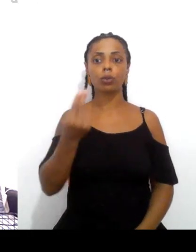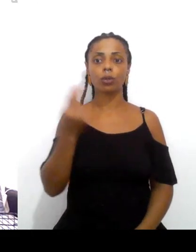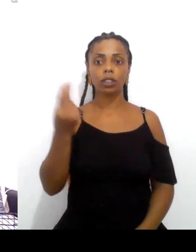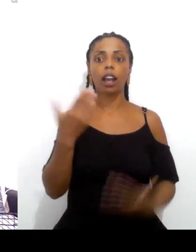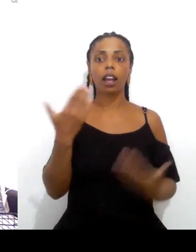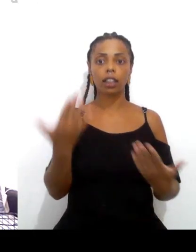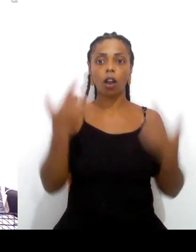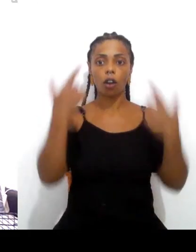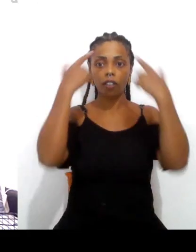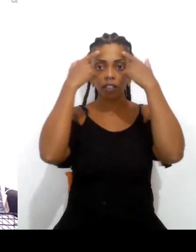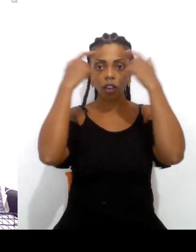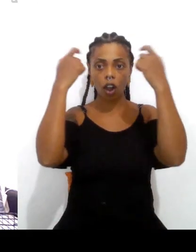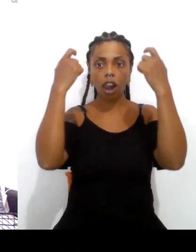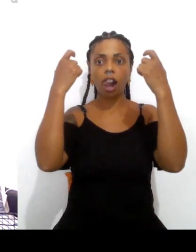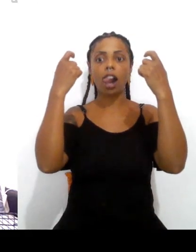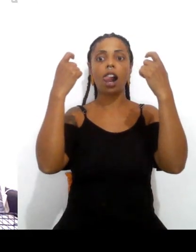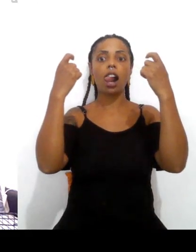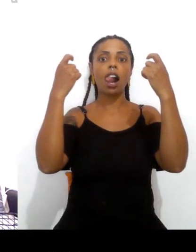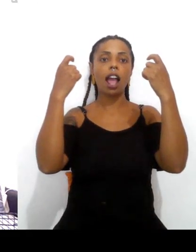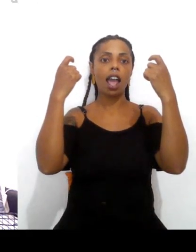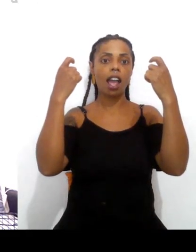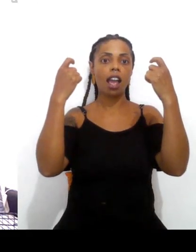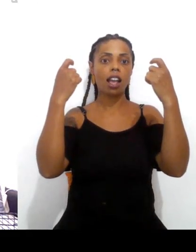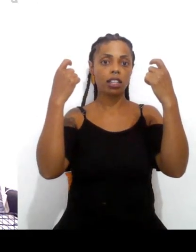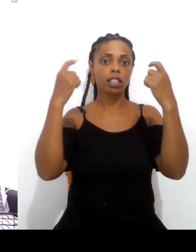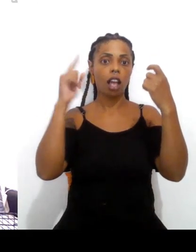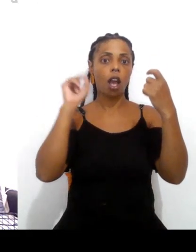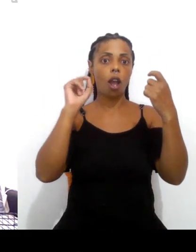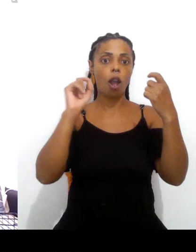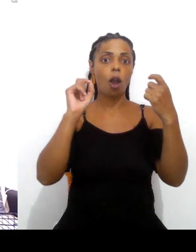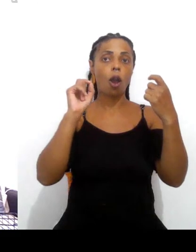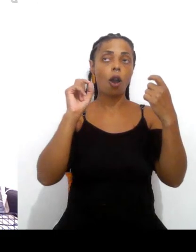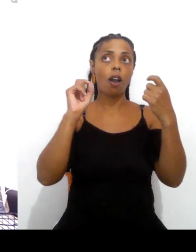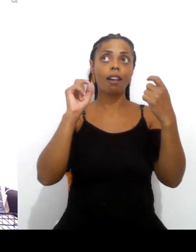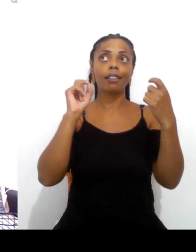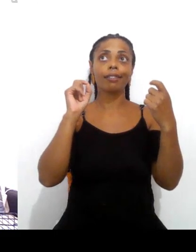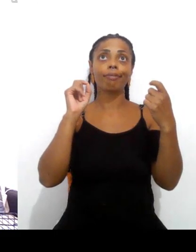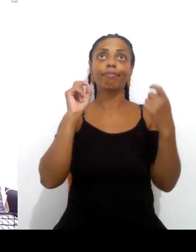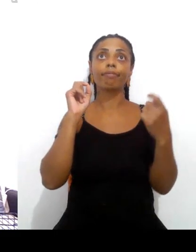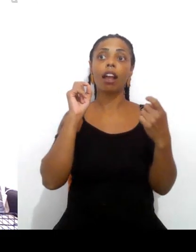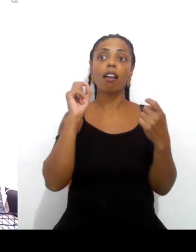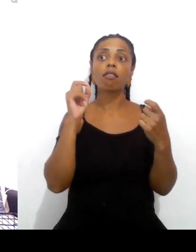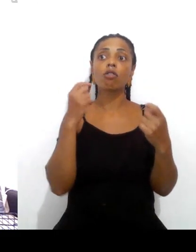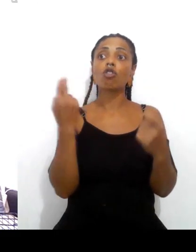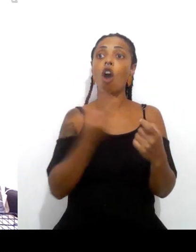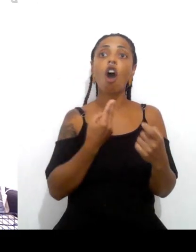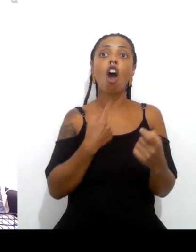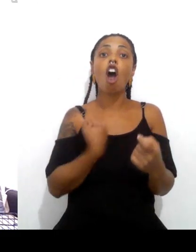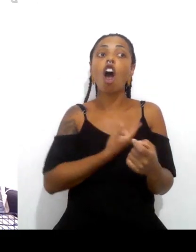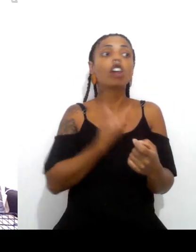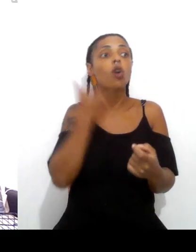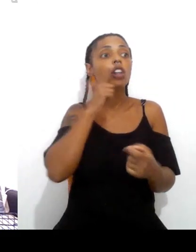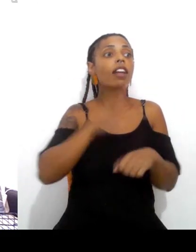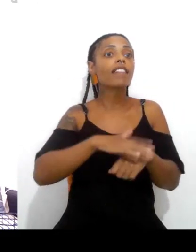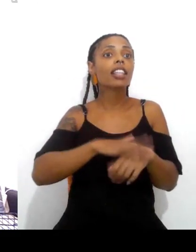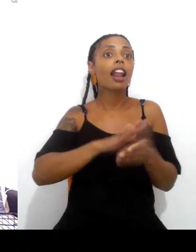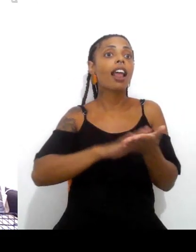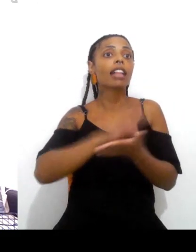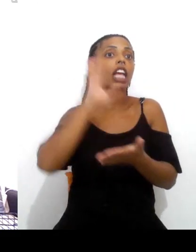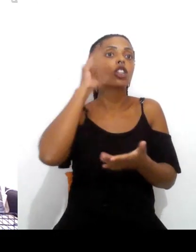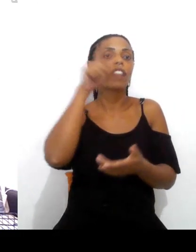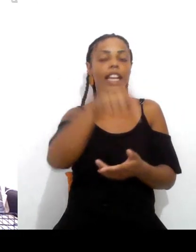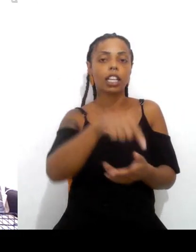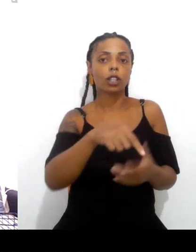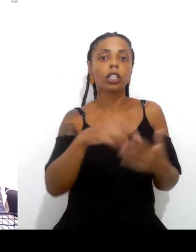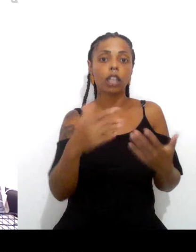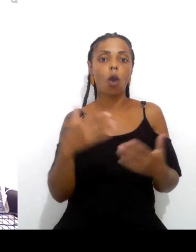da percepção de que tem muito pouco que nós possamos fazer a respeito de tudo isso e o corpo figurativo em bacon é